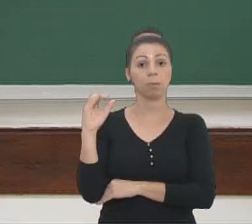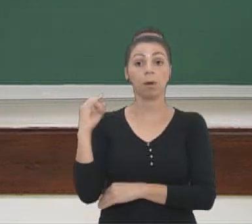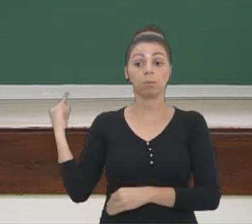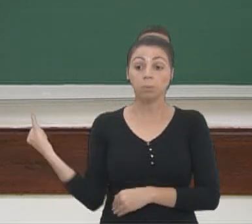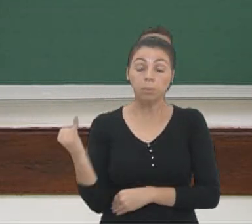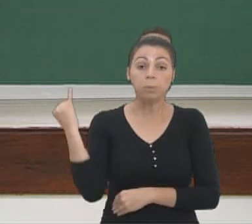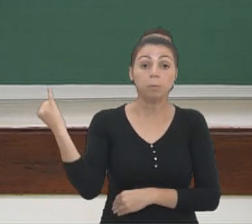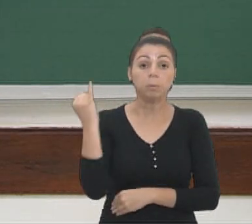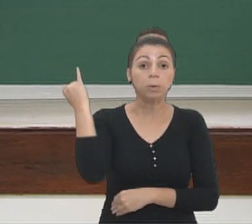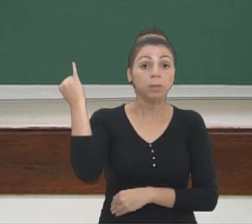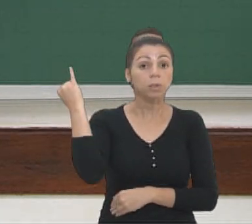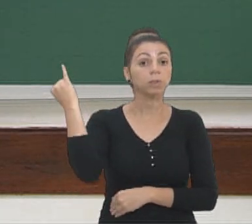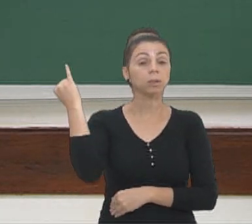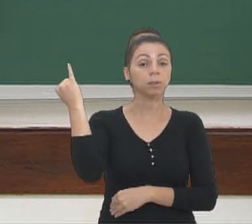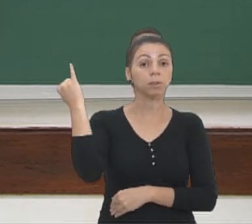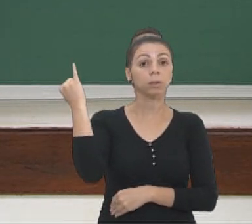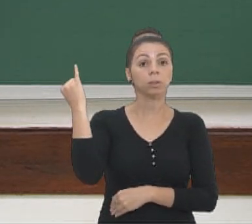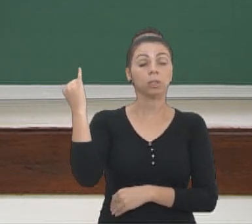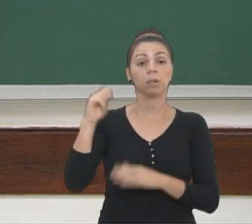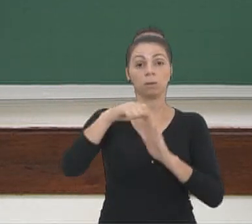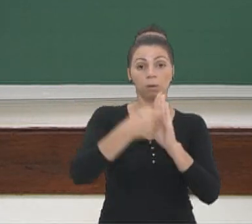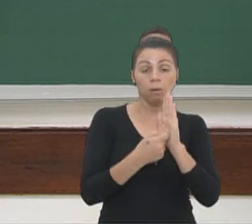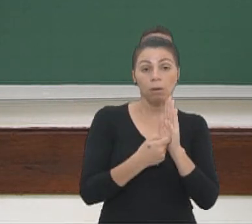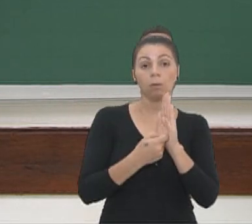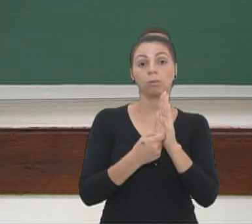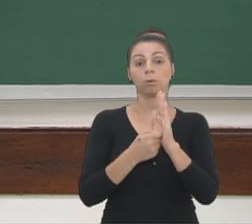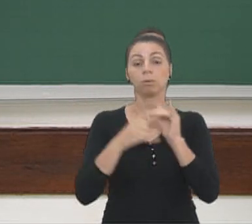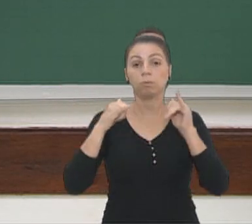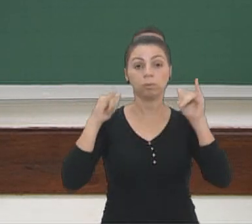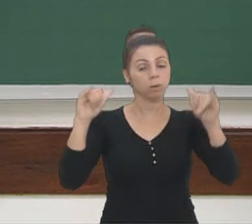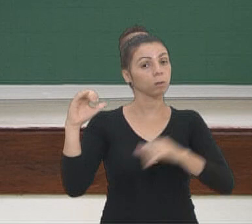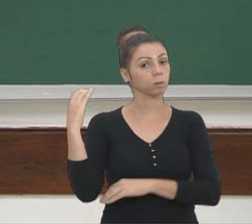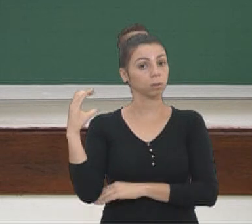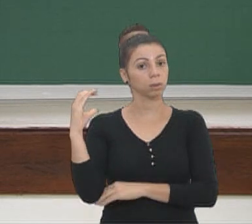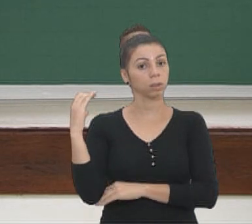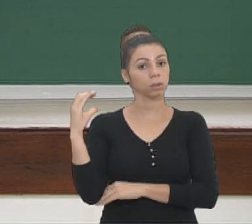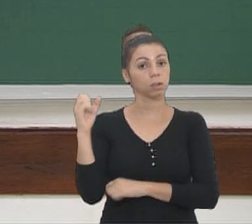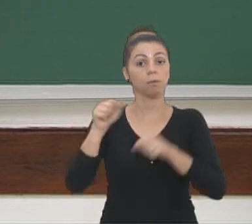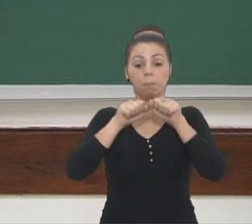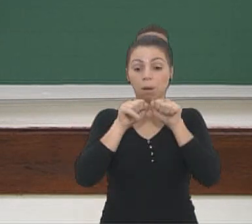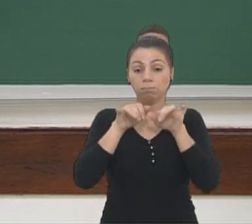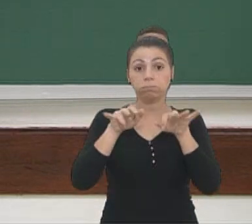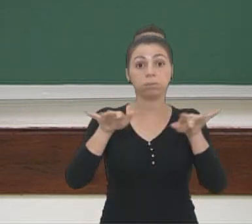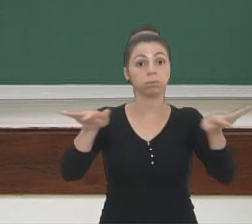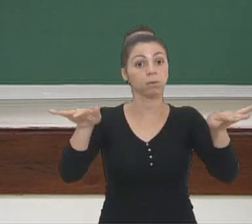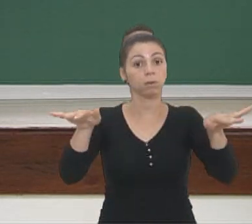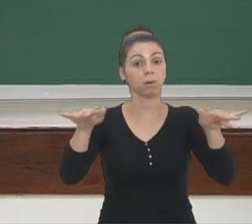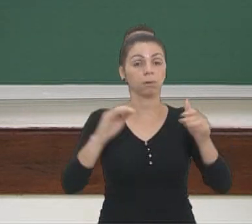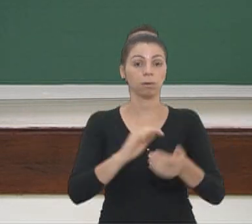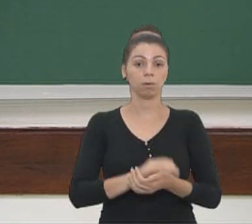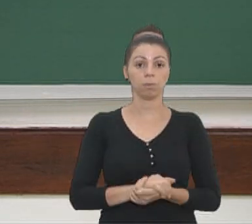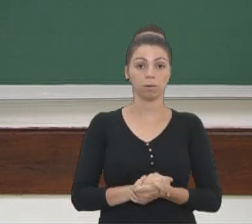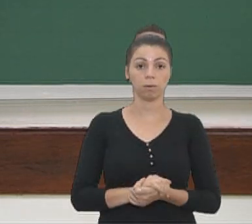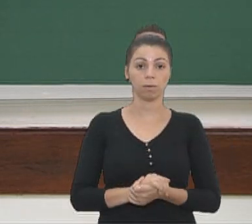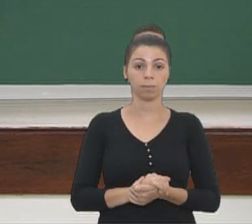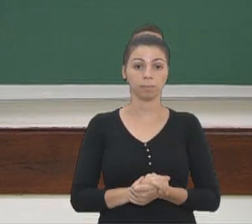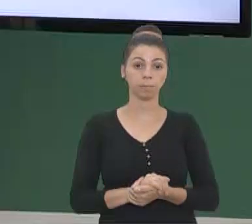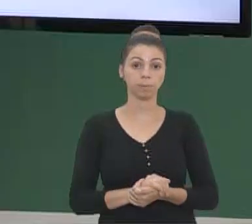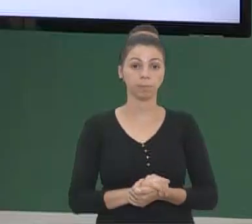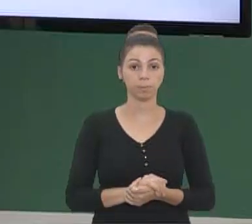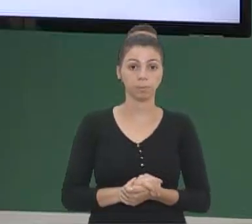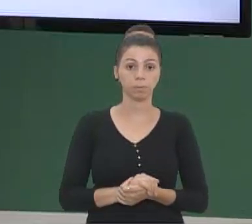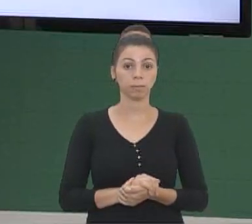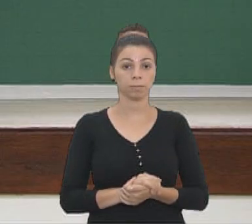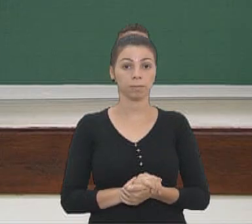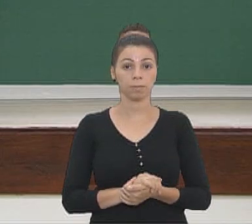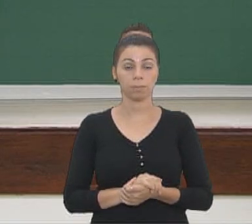no sentido de democracia, ok? Se você respondeu aí nesse sentido, bem bacana, bem legal, entendendo isso,